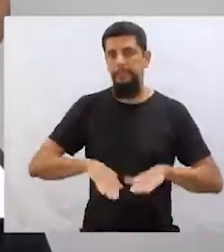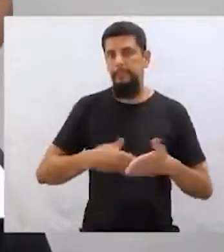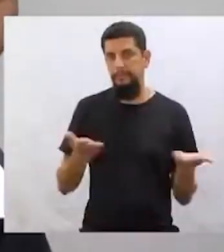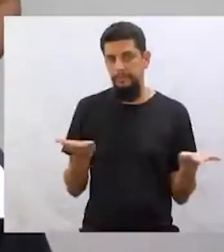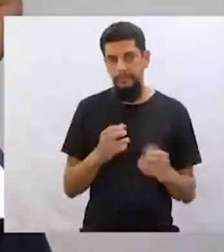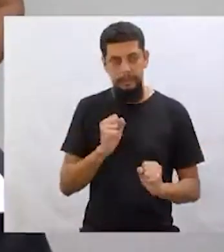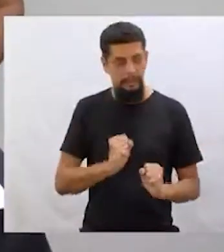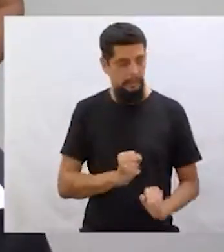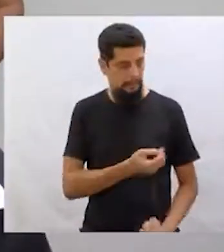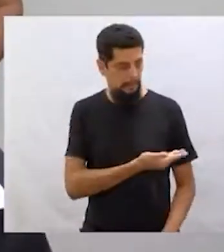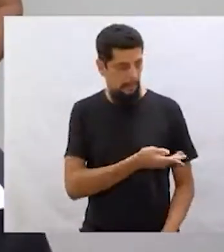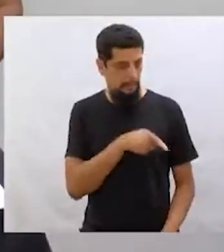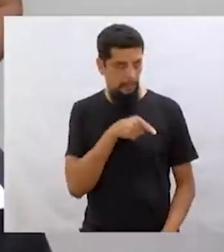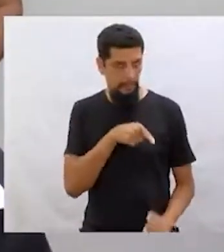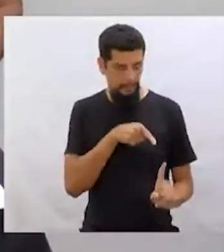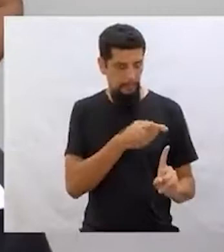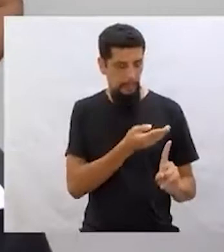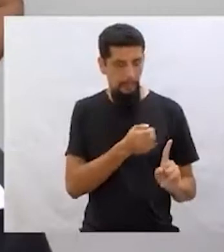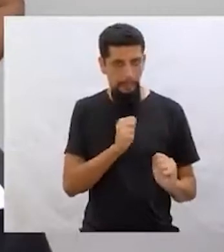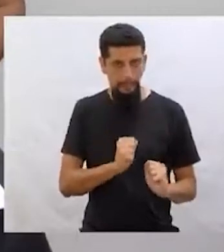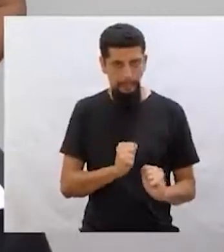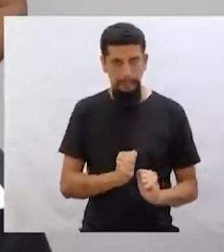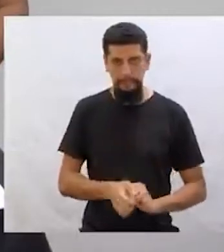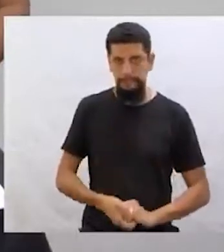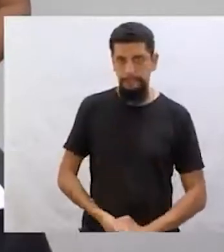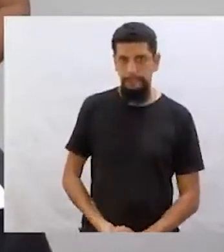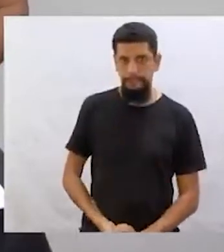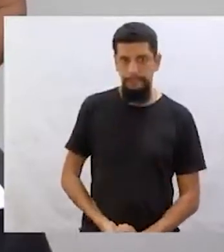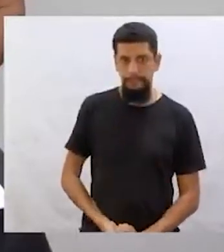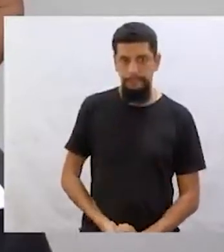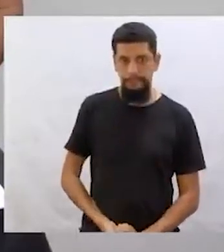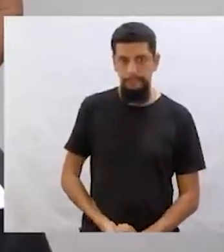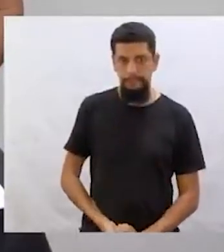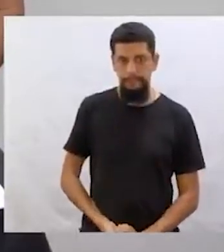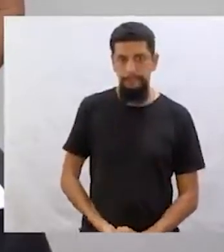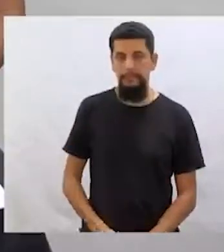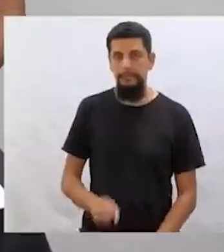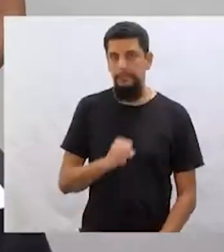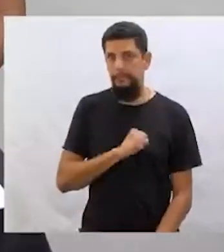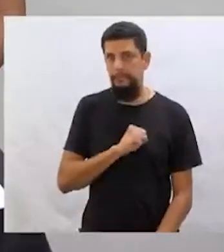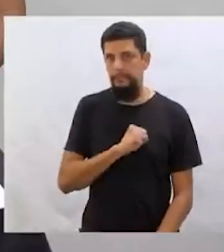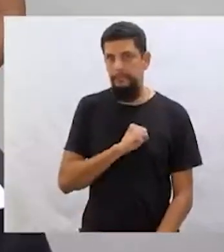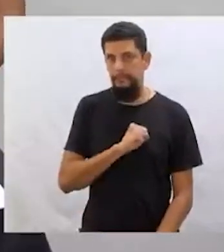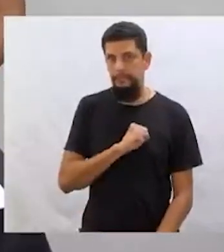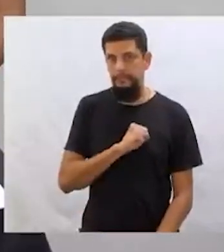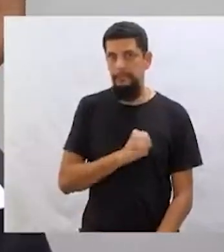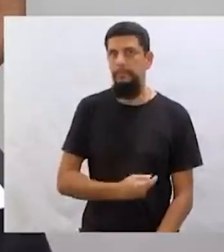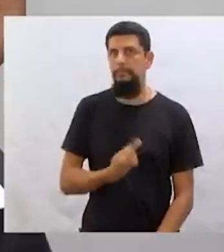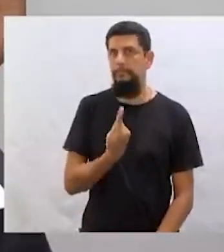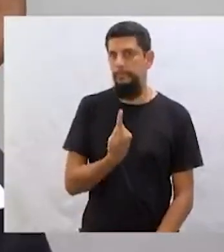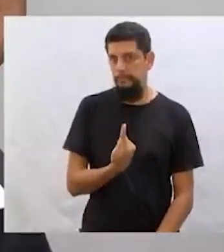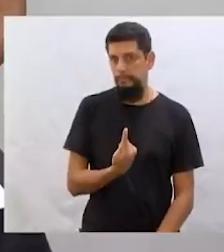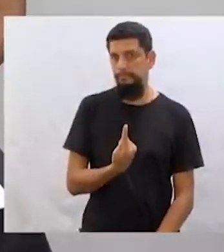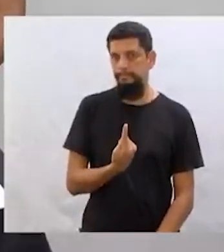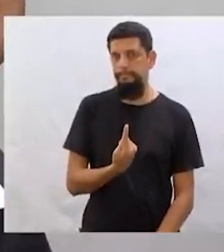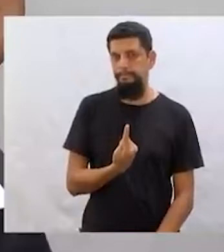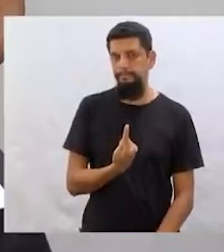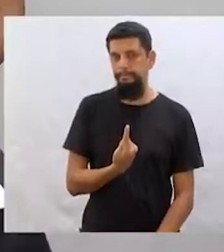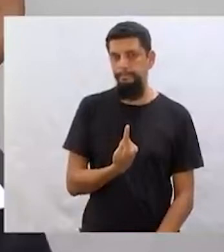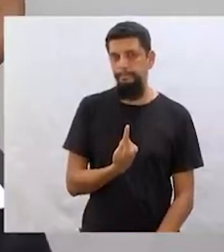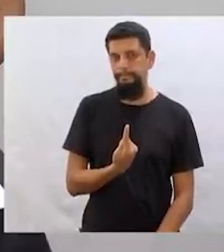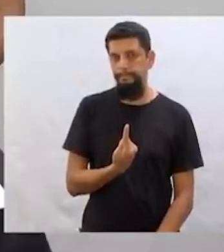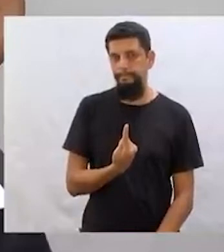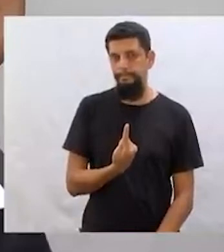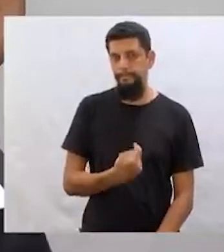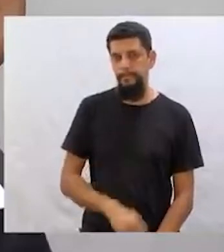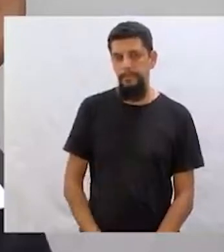Então, agora pode começar, professora Andréia. Posso começar? Vou pegar isso daqui. Comecei com o número 1.